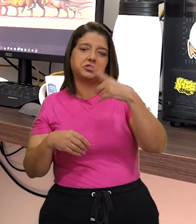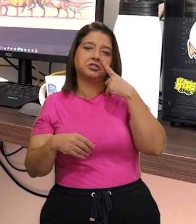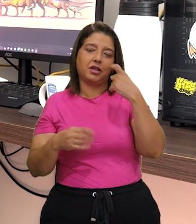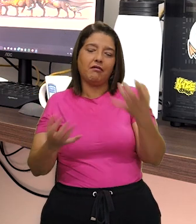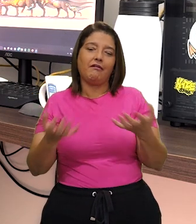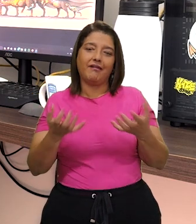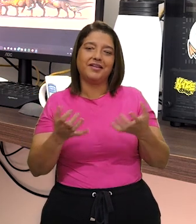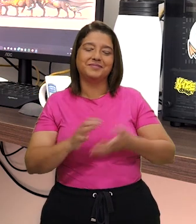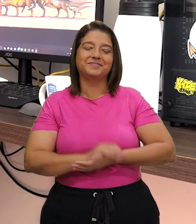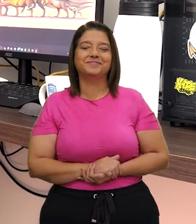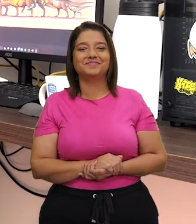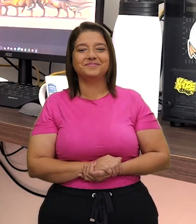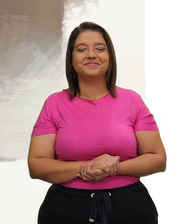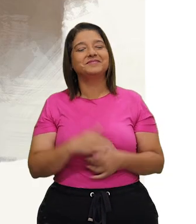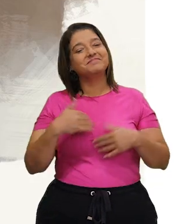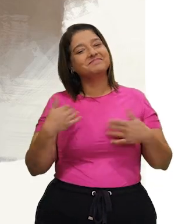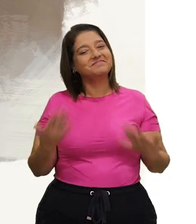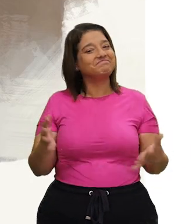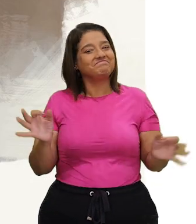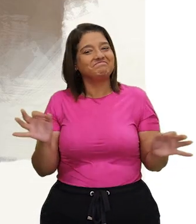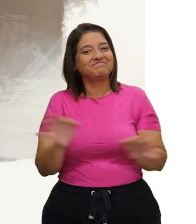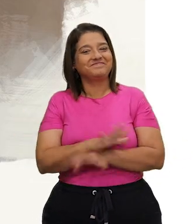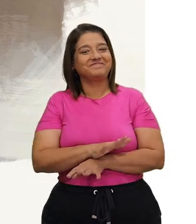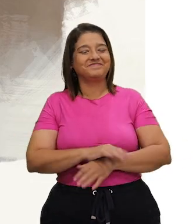também e é isso